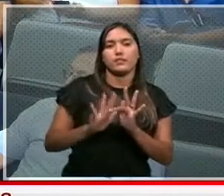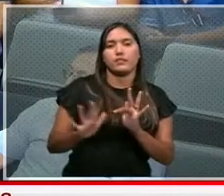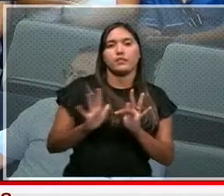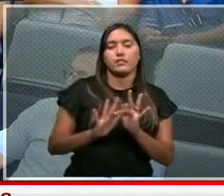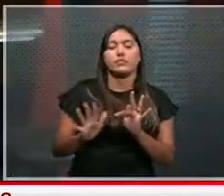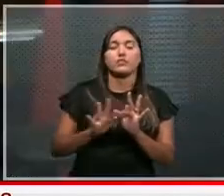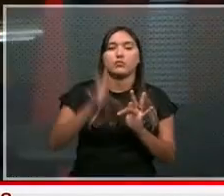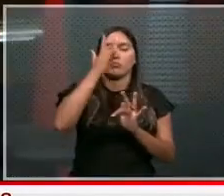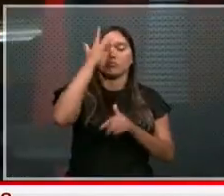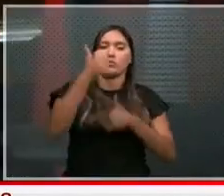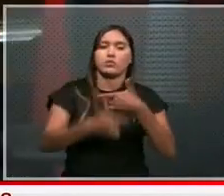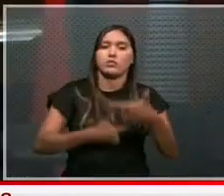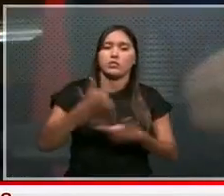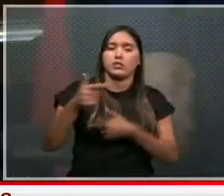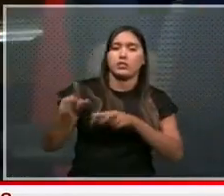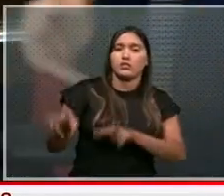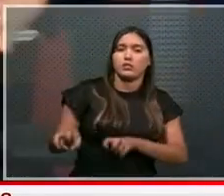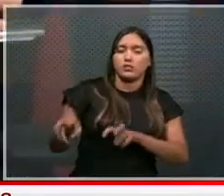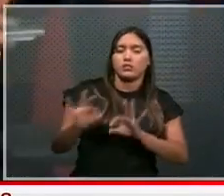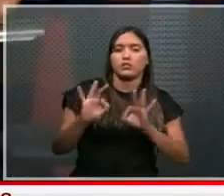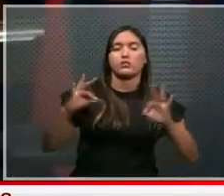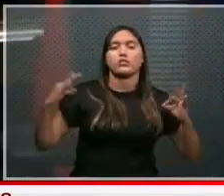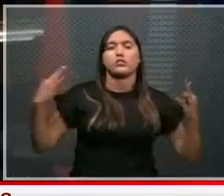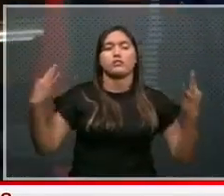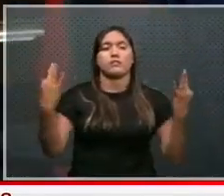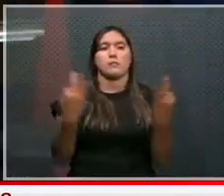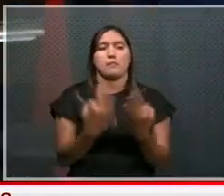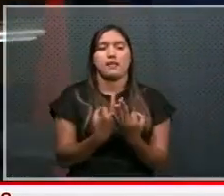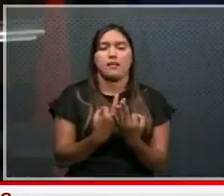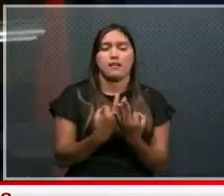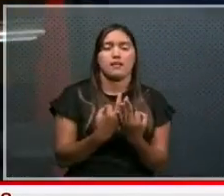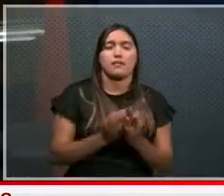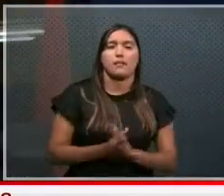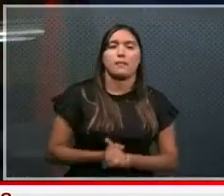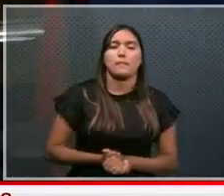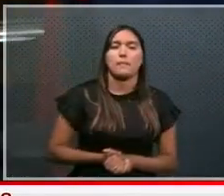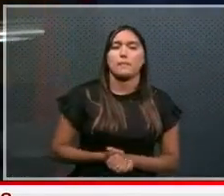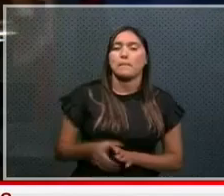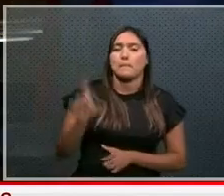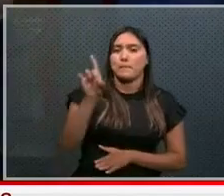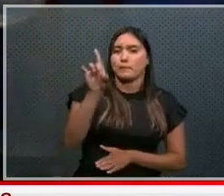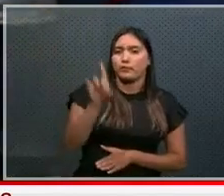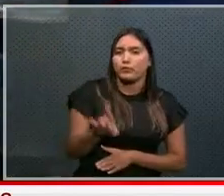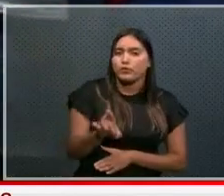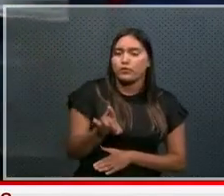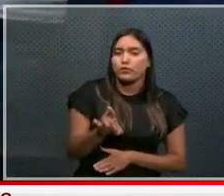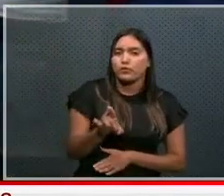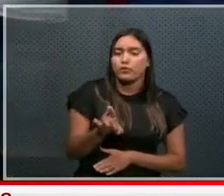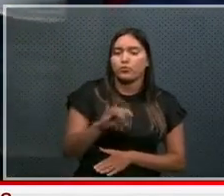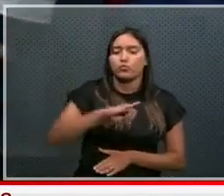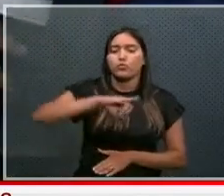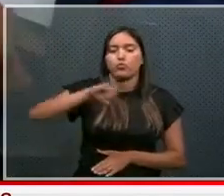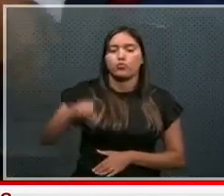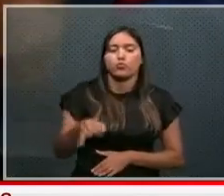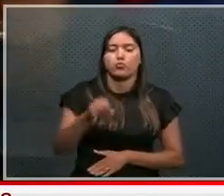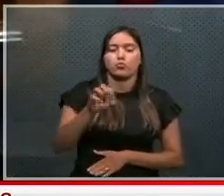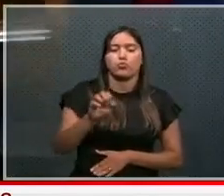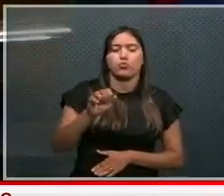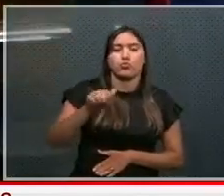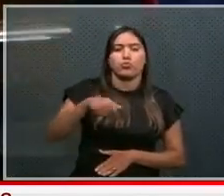dos trabalhadores da cultura familiar do Pará o diretor João Costa